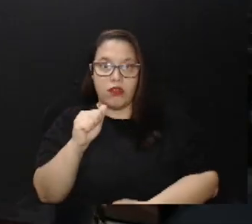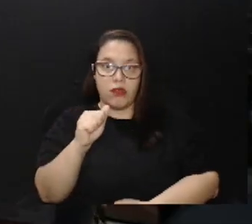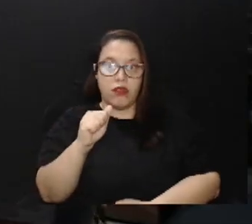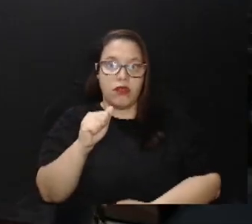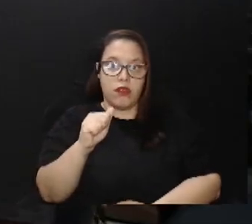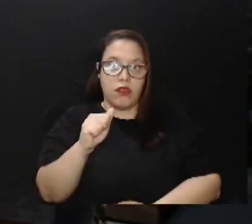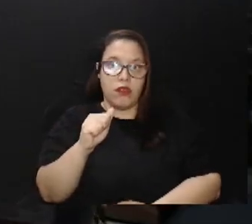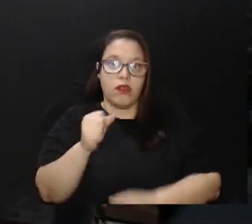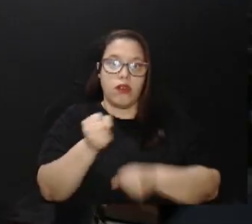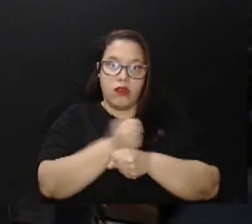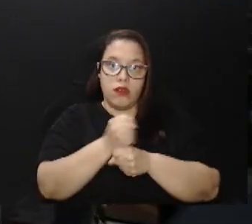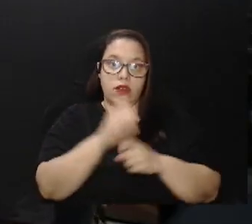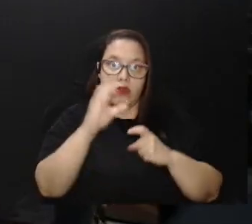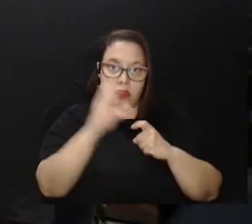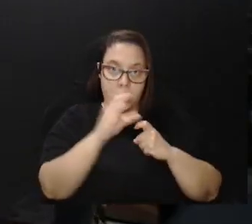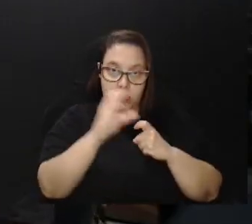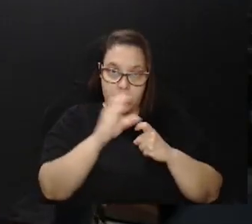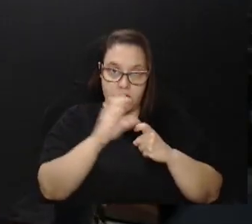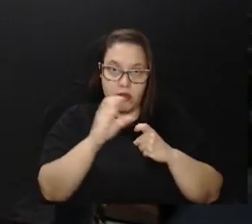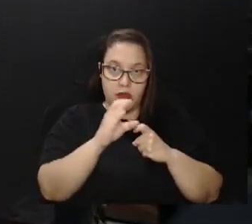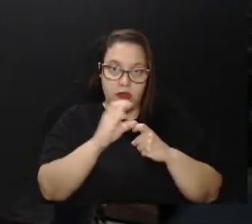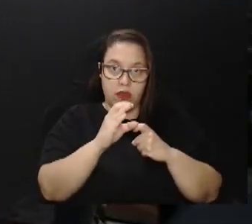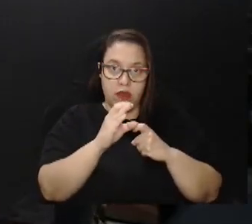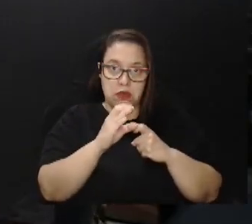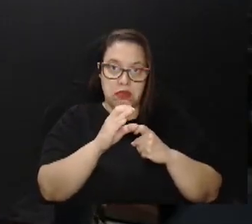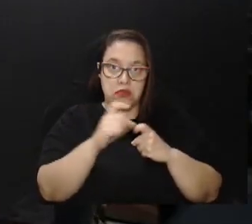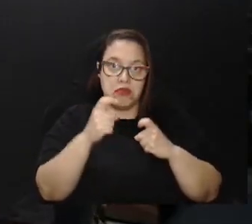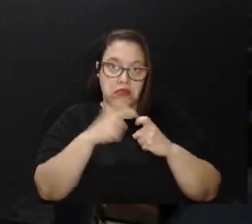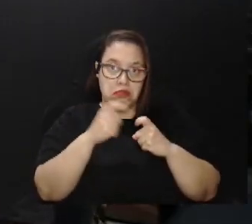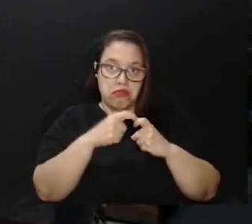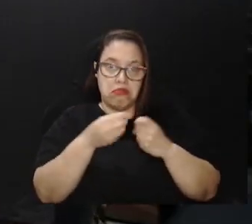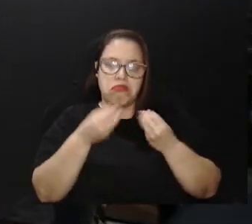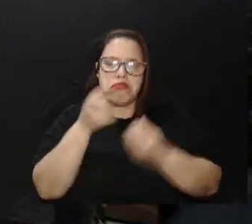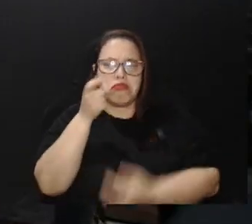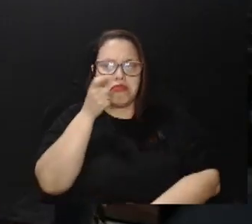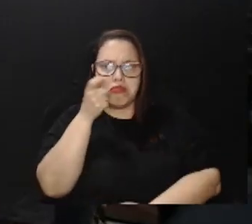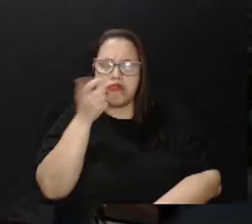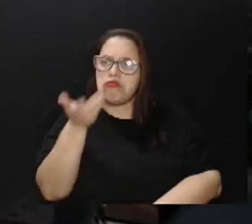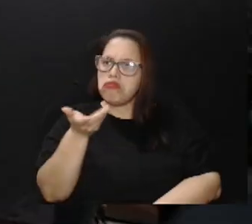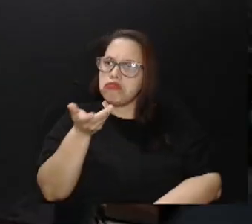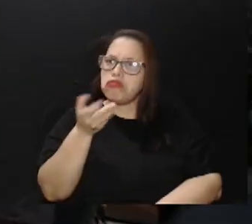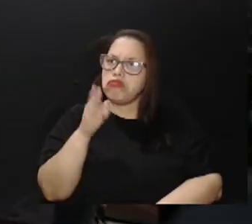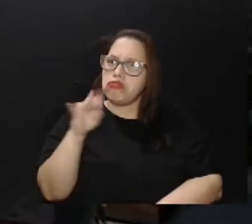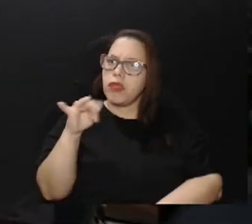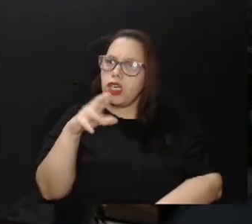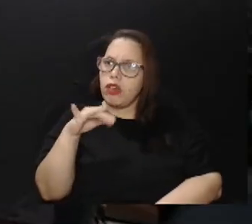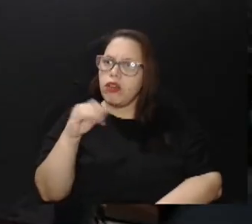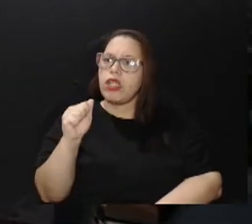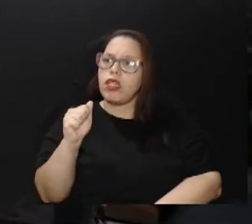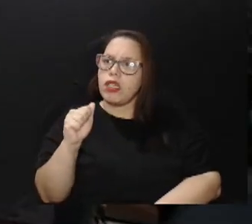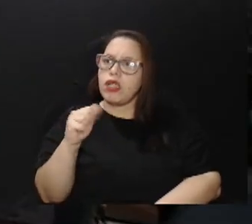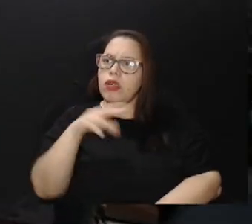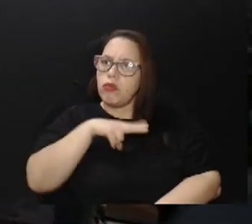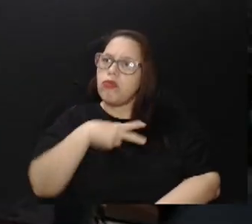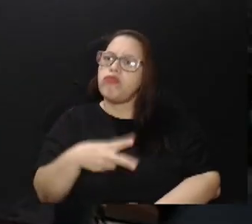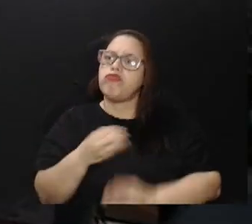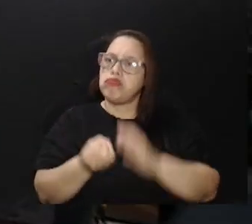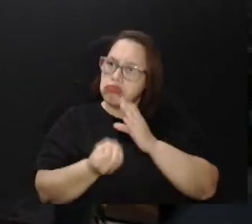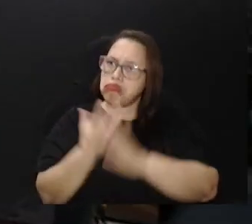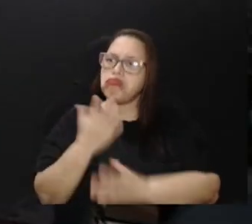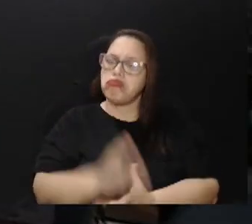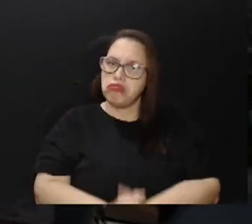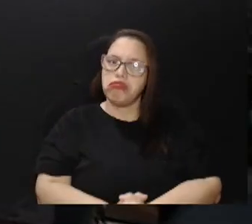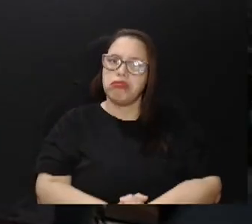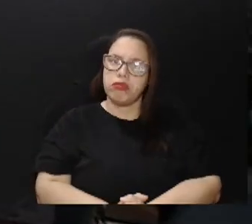clinicando e ele achou interessante a forma como a beneficência foi criada, né? Então, com o molde